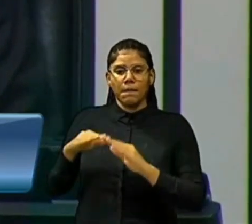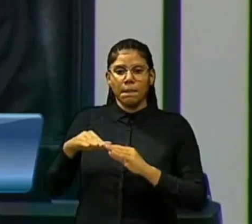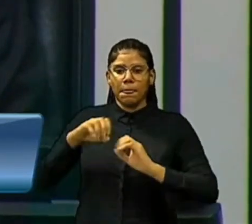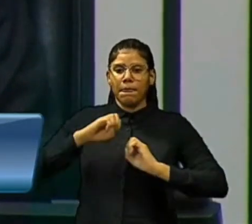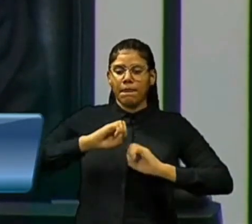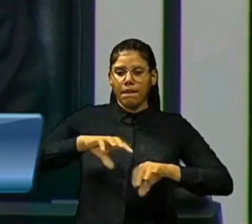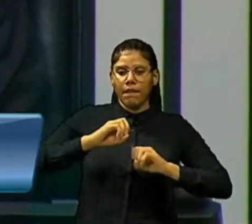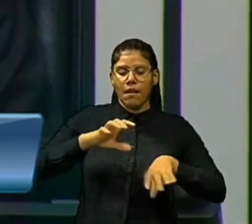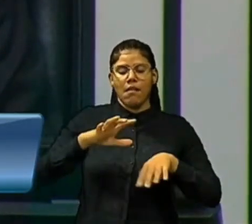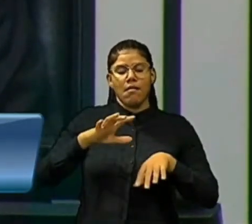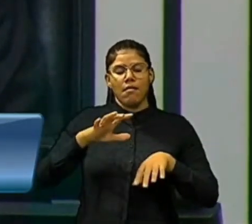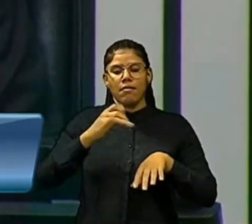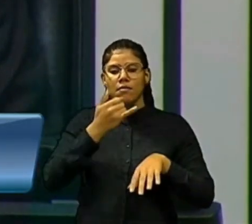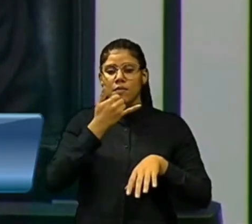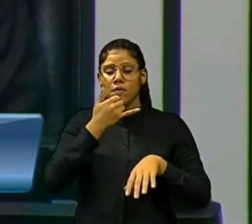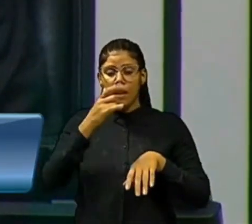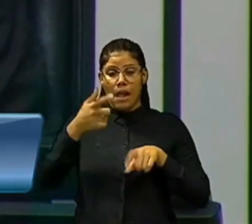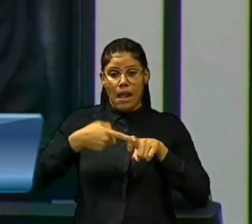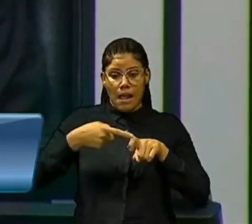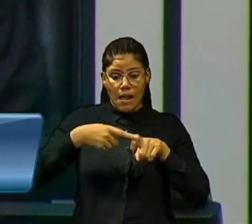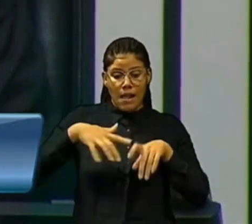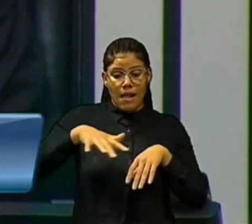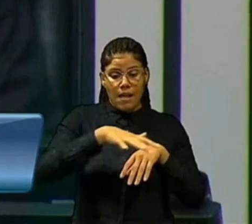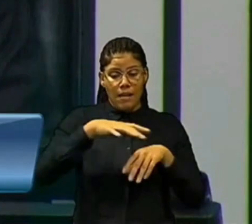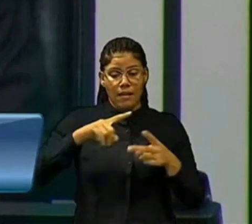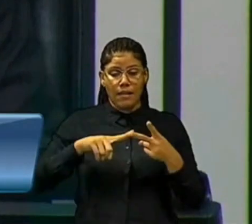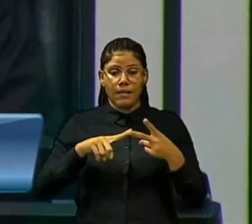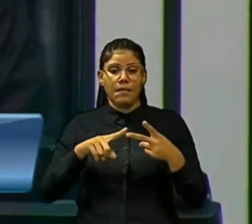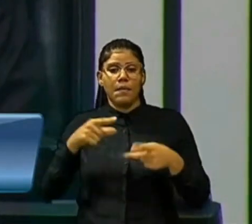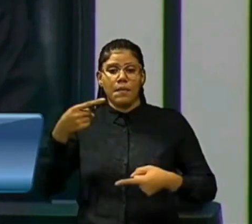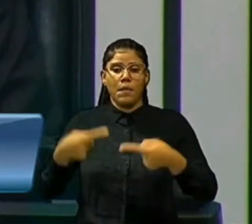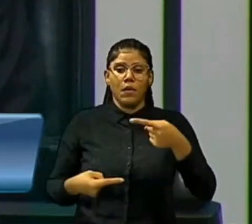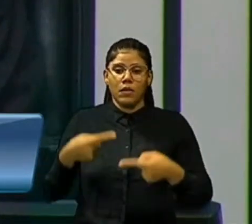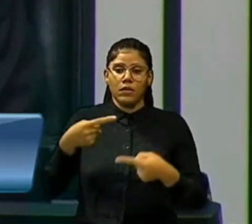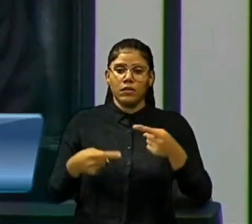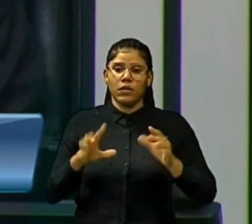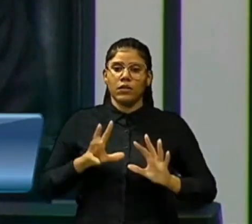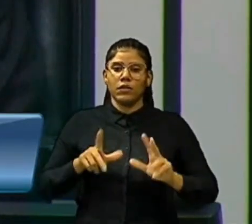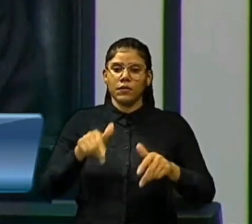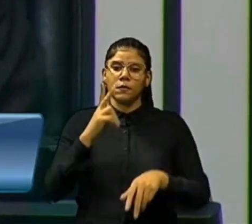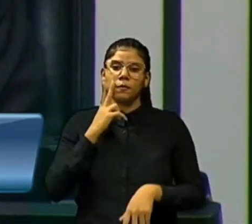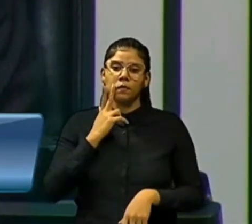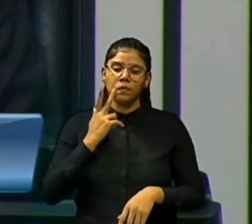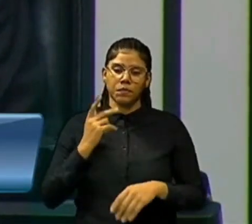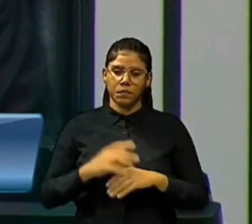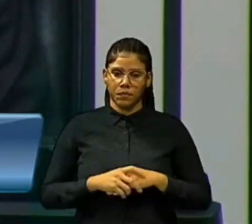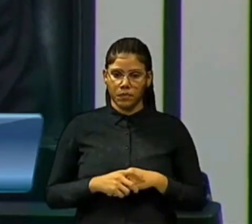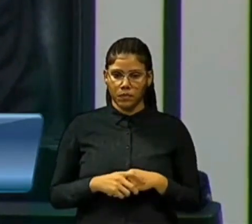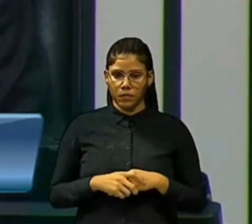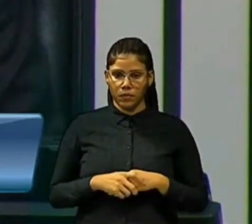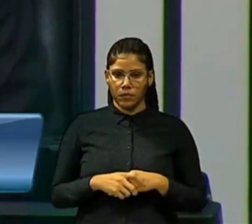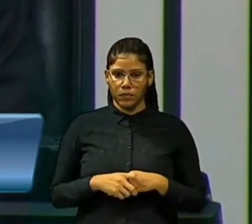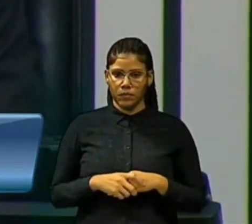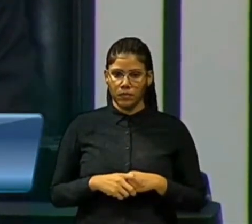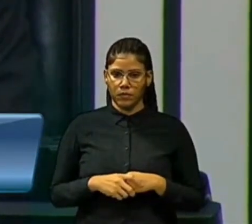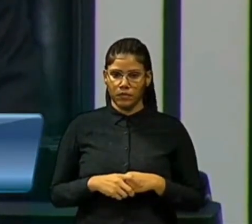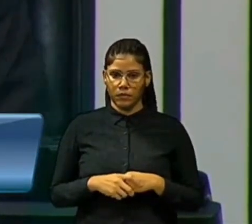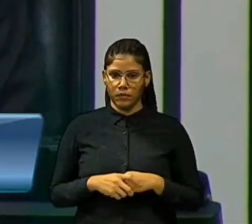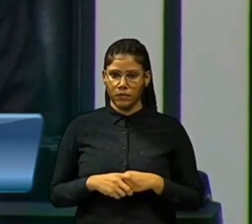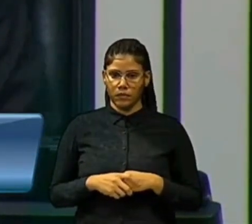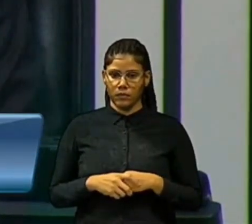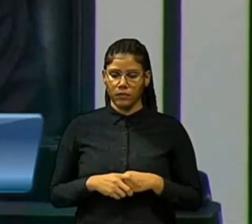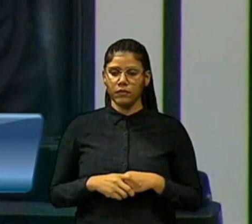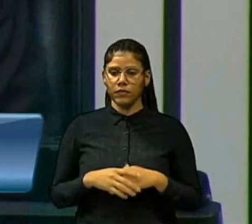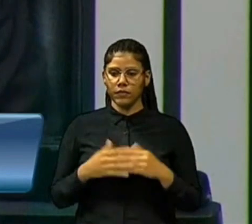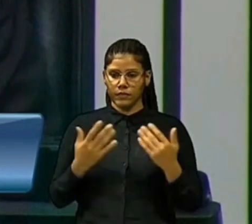na política, assim como também a todos os cearenses pelo falecimento do inesquecível deputado Everardo